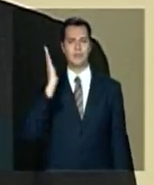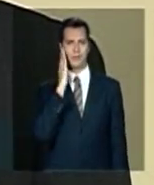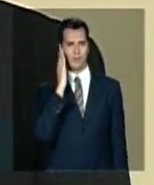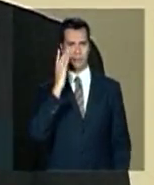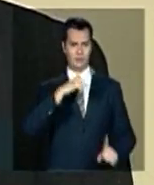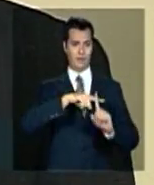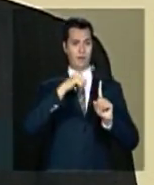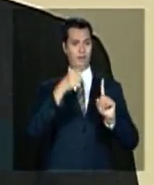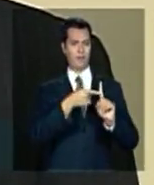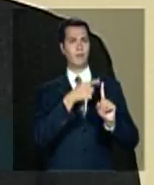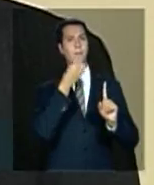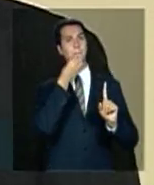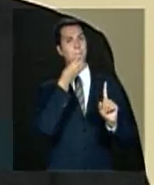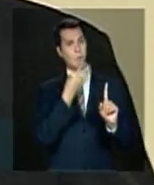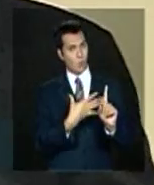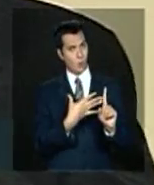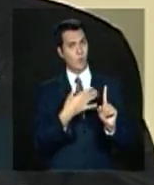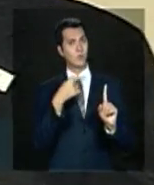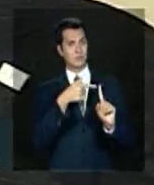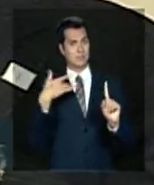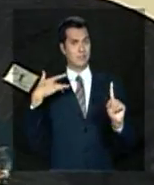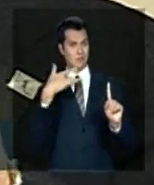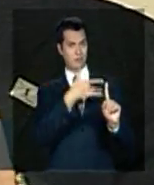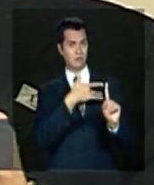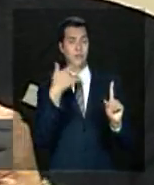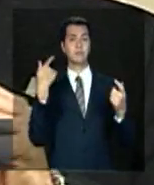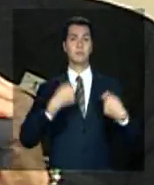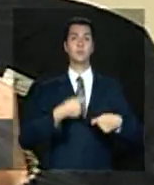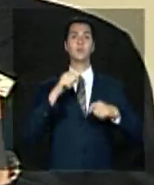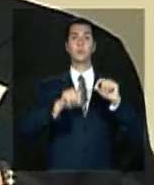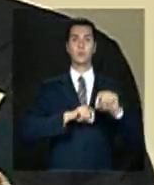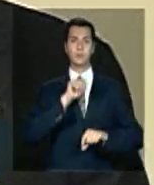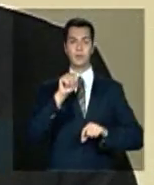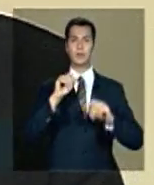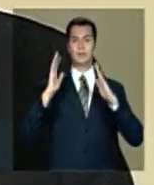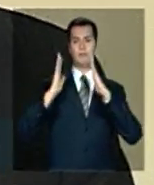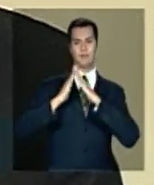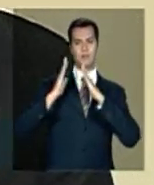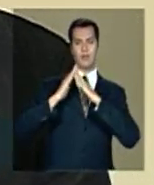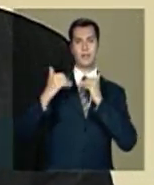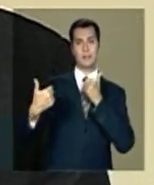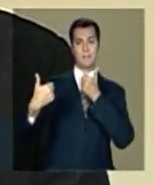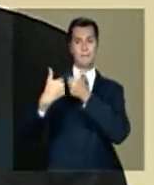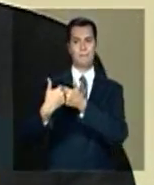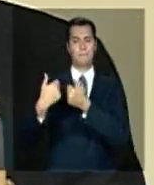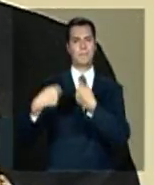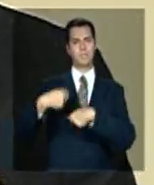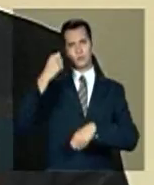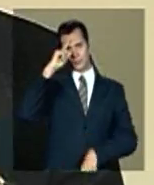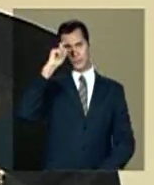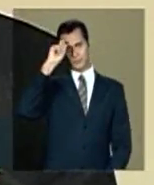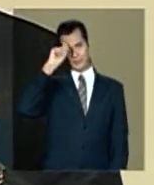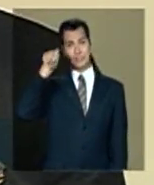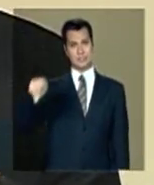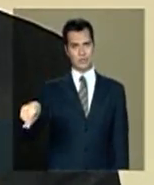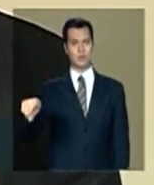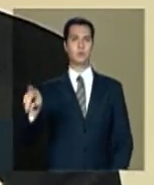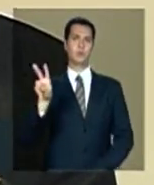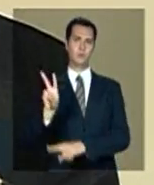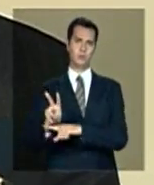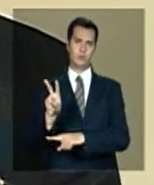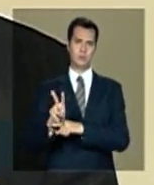na atenção básica nas unidades de saúde que ficam próximas onde as pessoas vivem e mora lá que